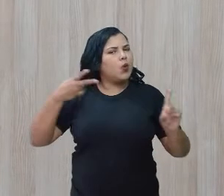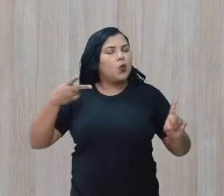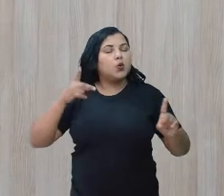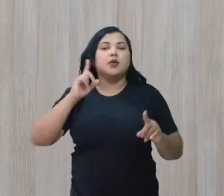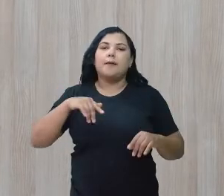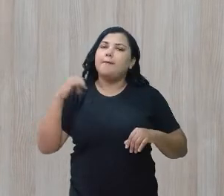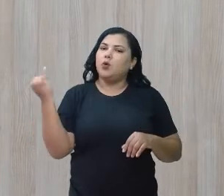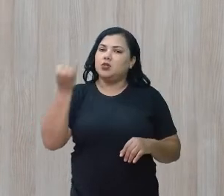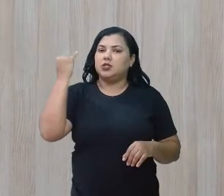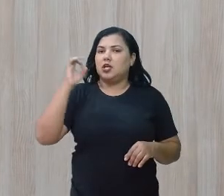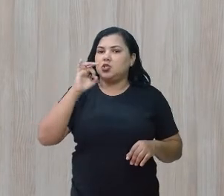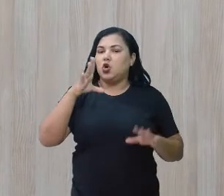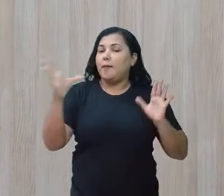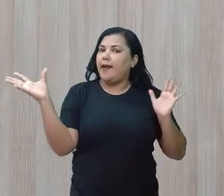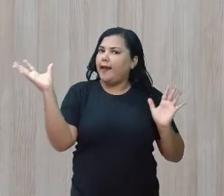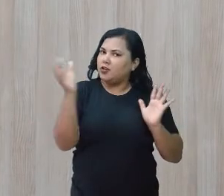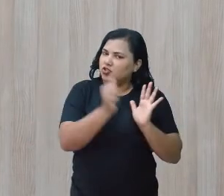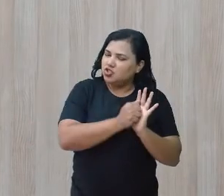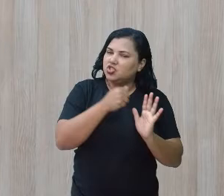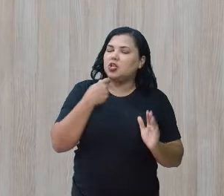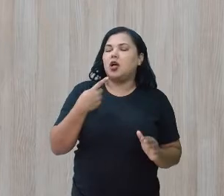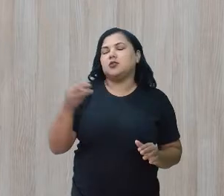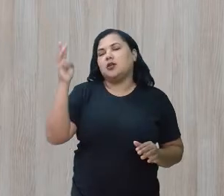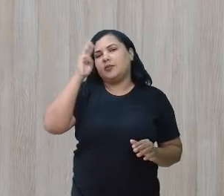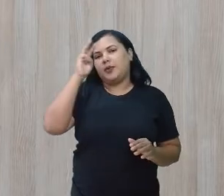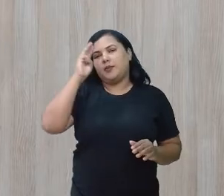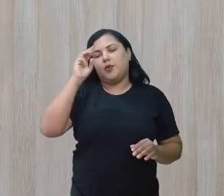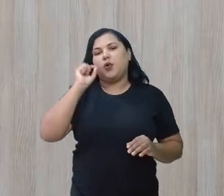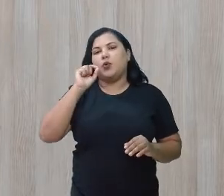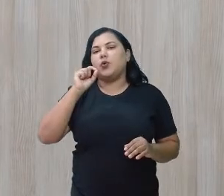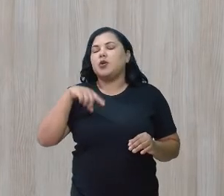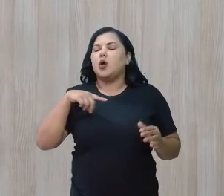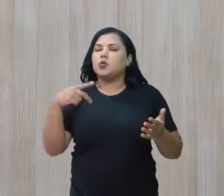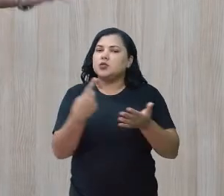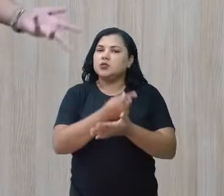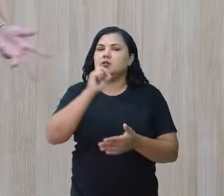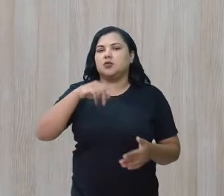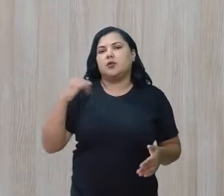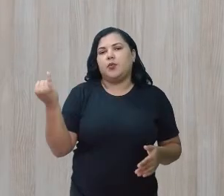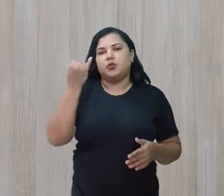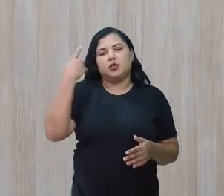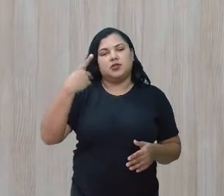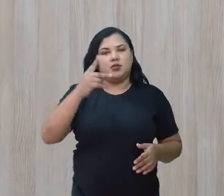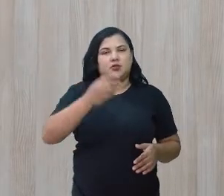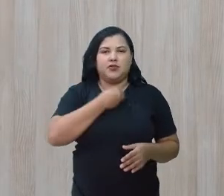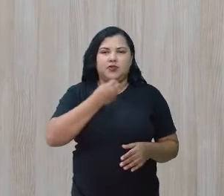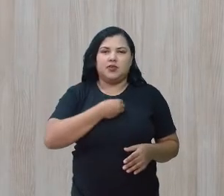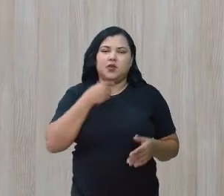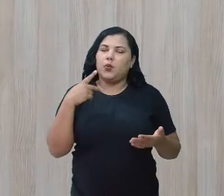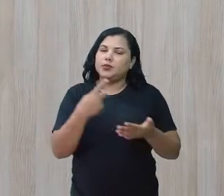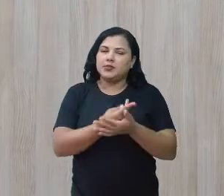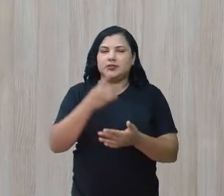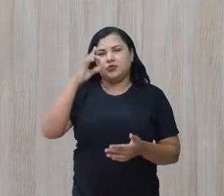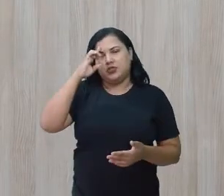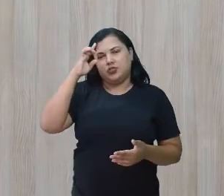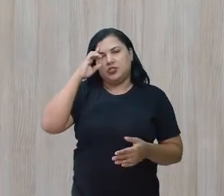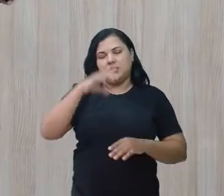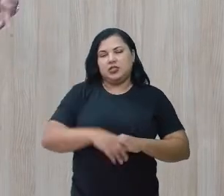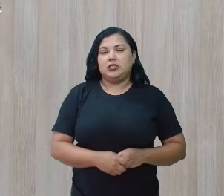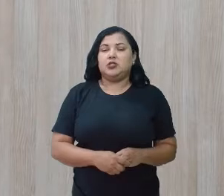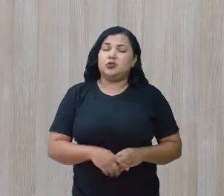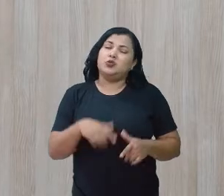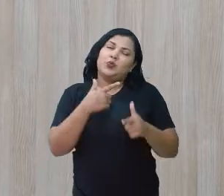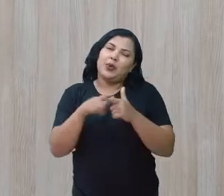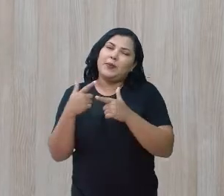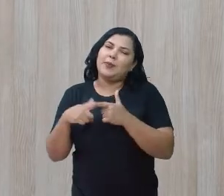importante, não apenas para registrar a sua memória, ou seja, aquilo que é importante para você, que aconteceu no seu dia, as suas